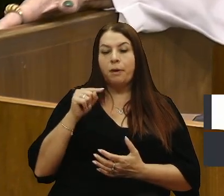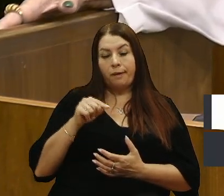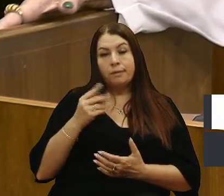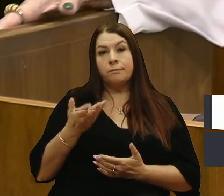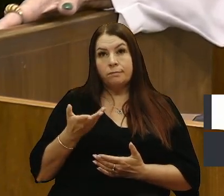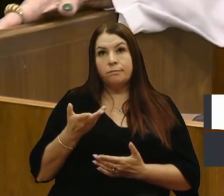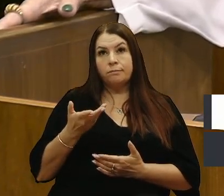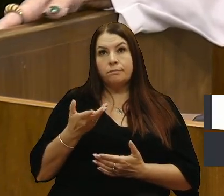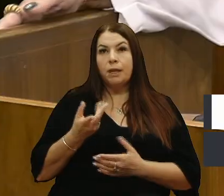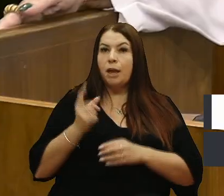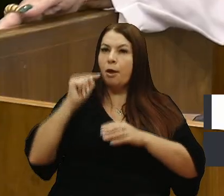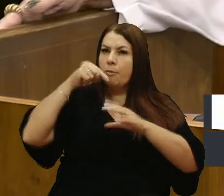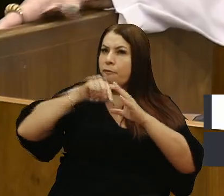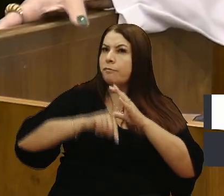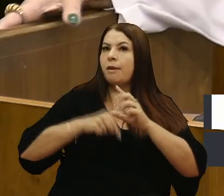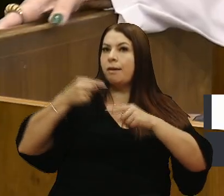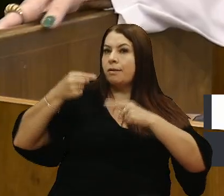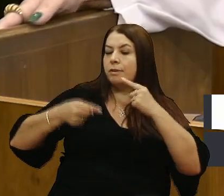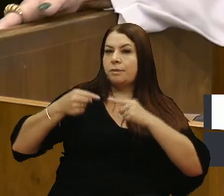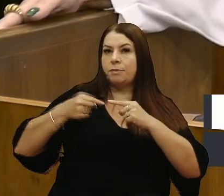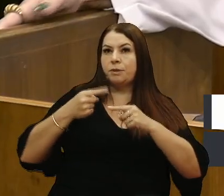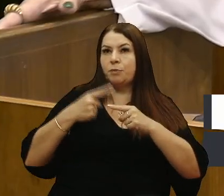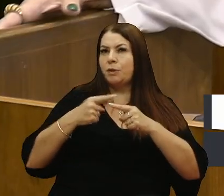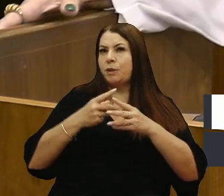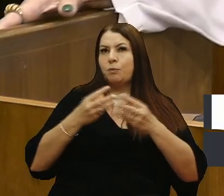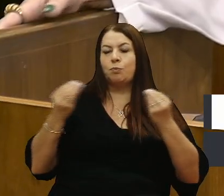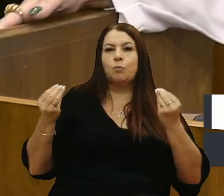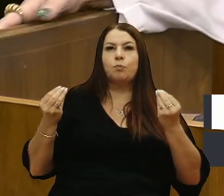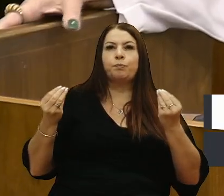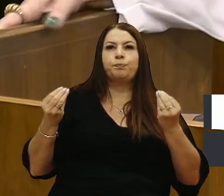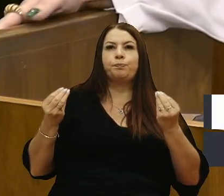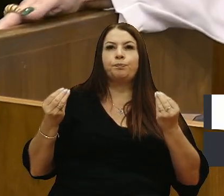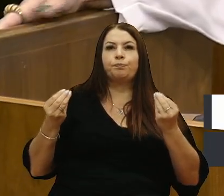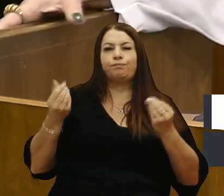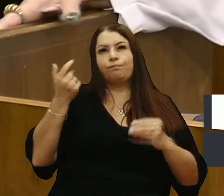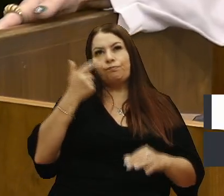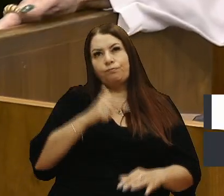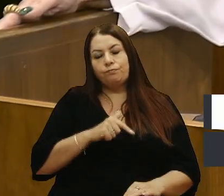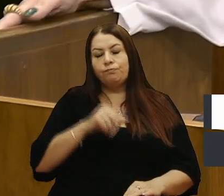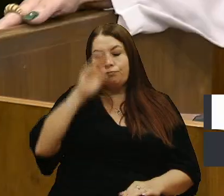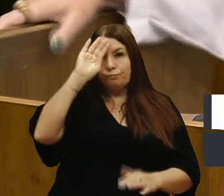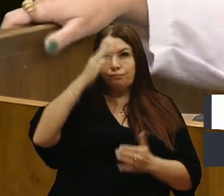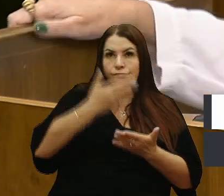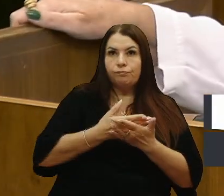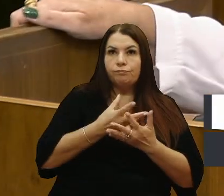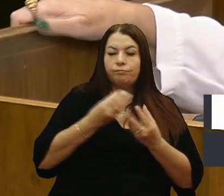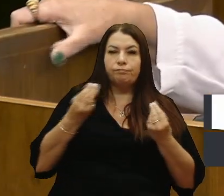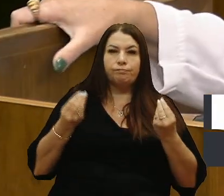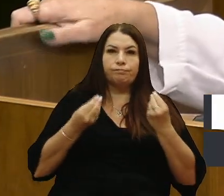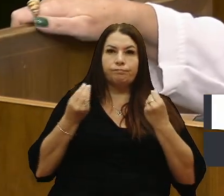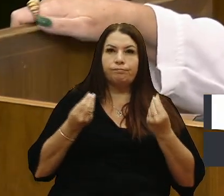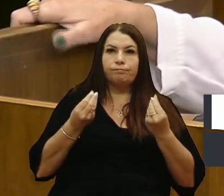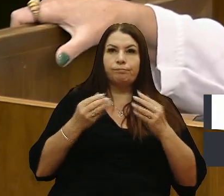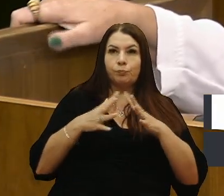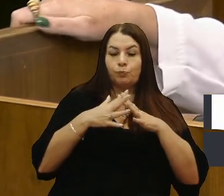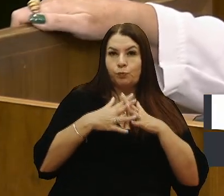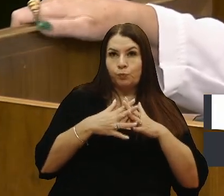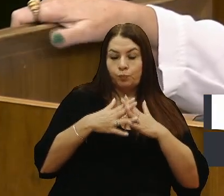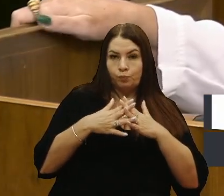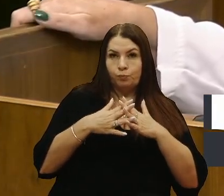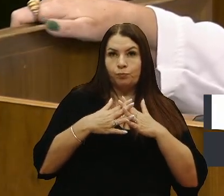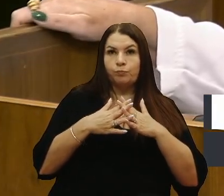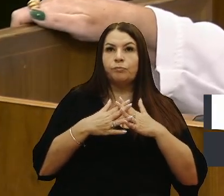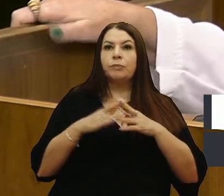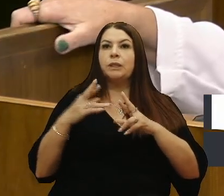isso, aprofundar o debate, porque existe eu acredito que existe muitas confusões